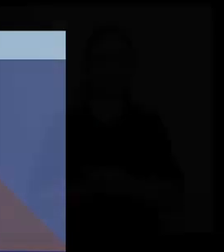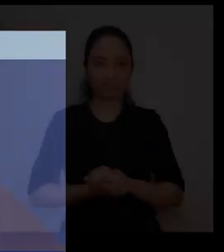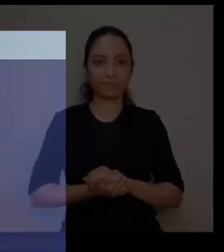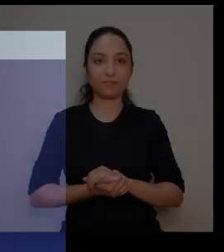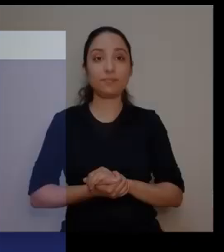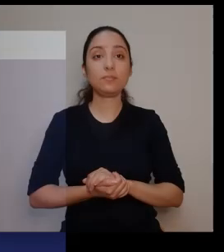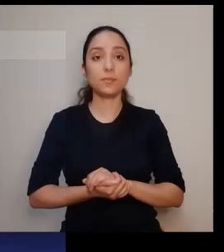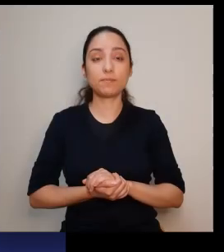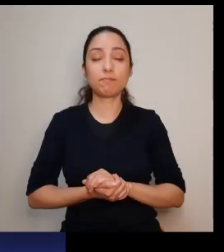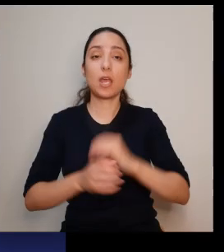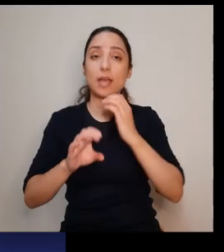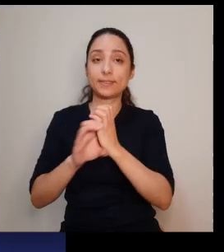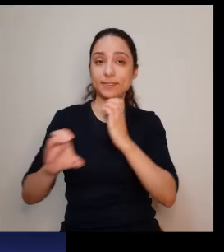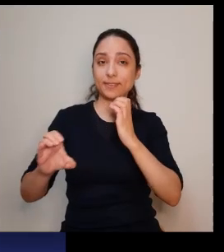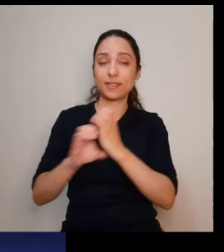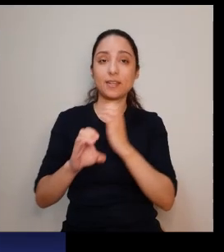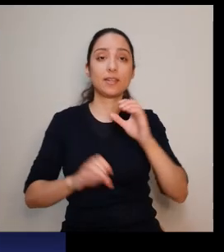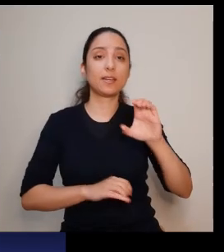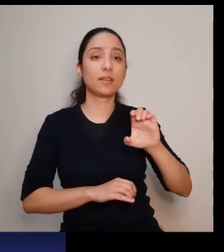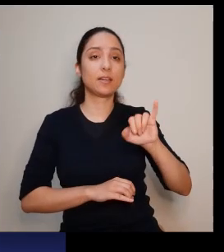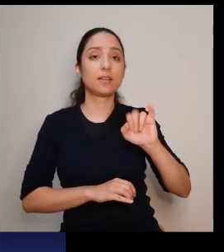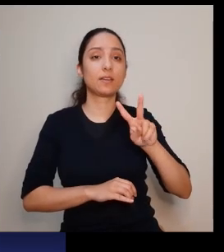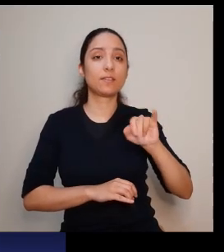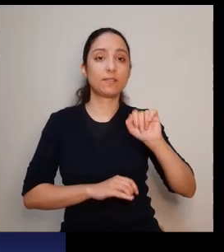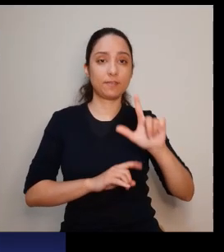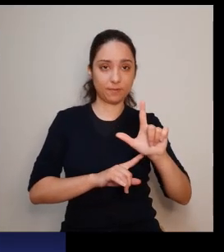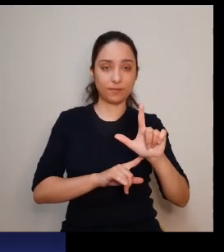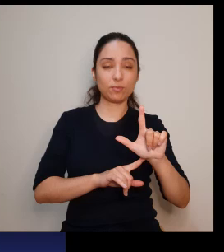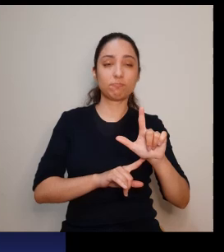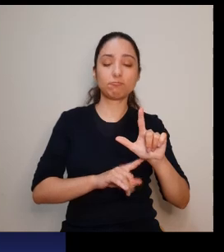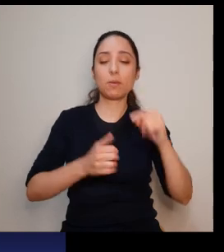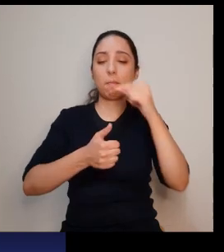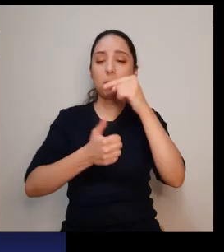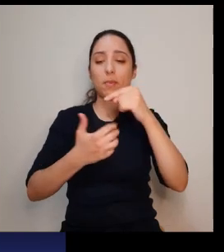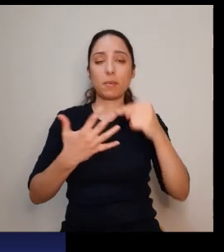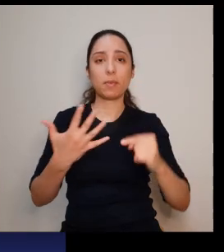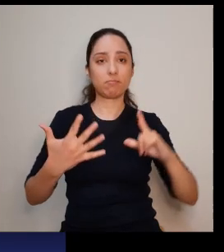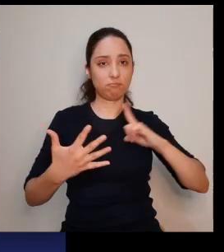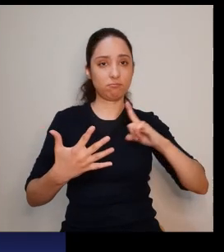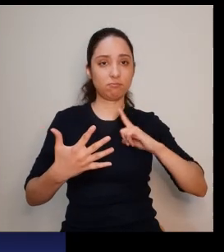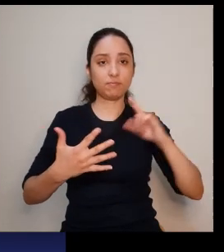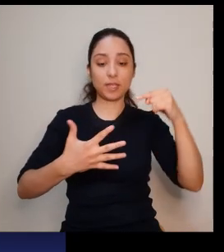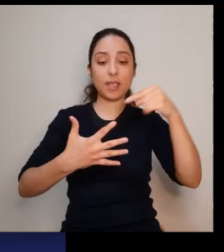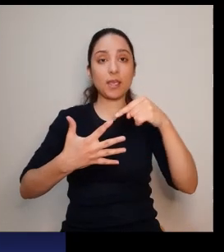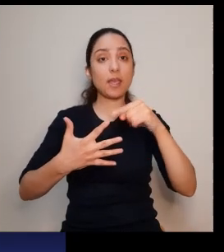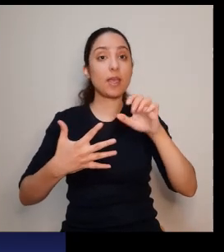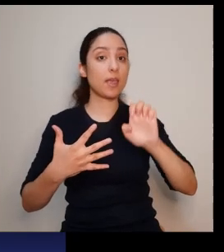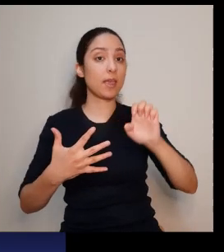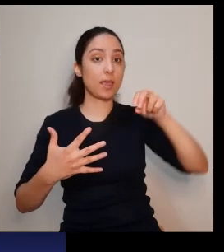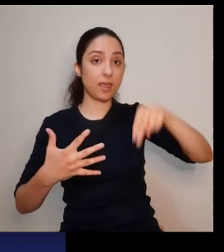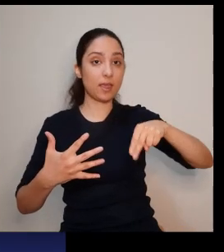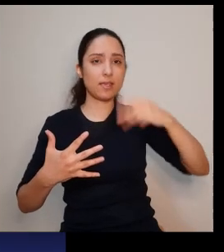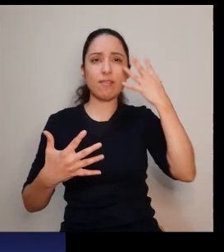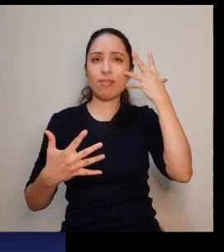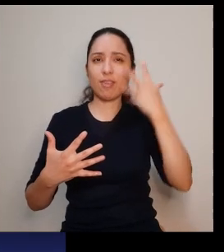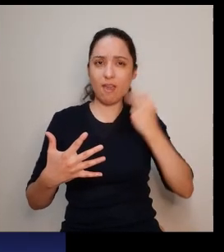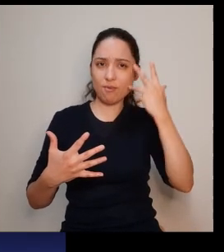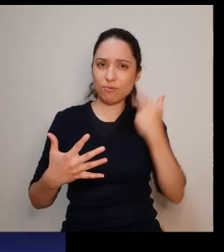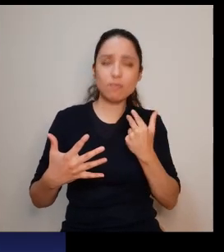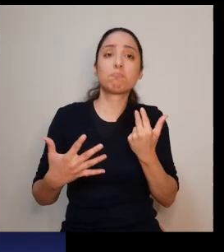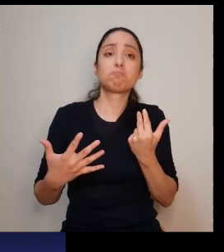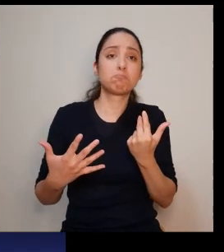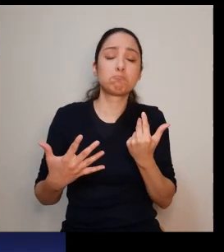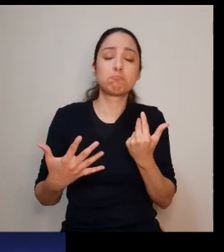A engenharia natural é um braço da engenharia civil e foca em construção e manutenção de infraestruturas a partir de